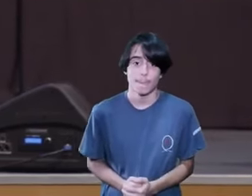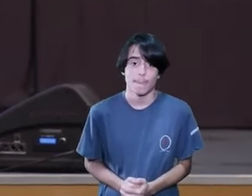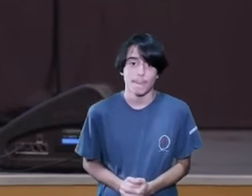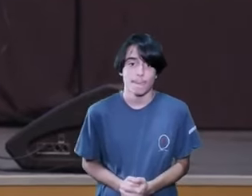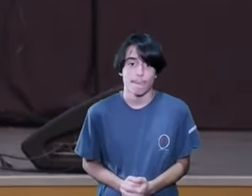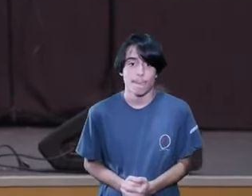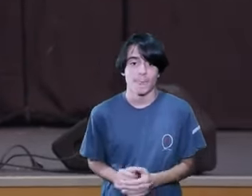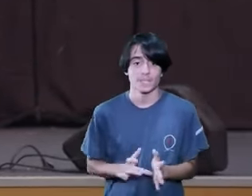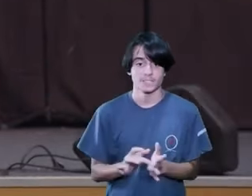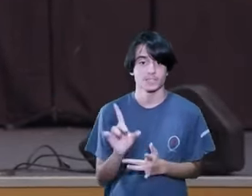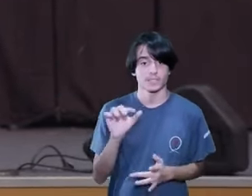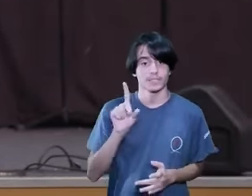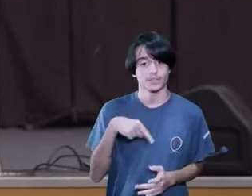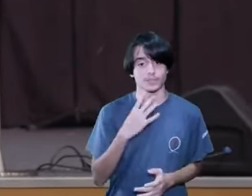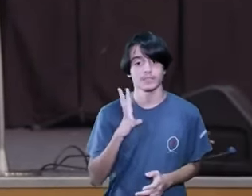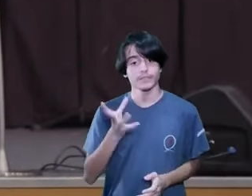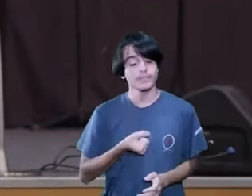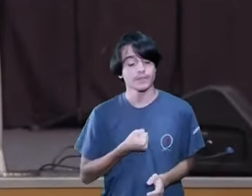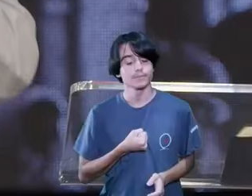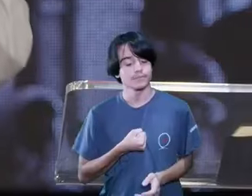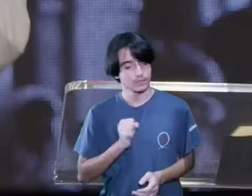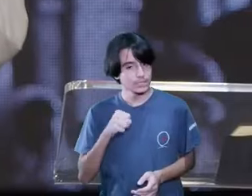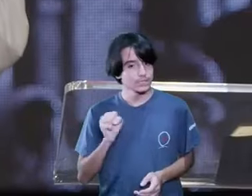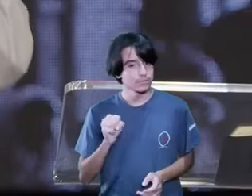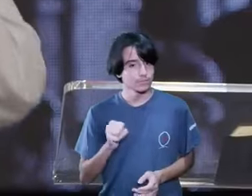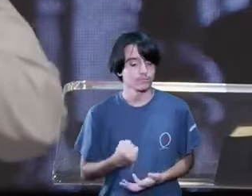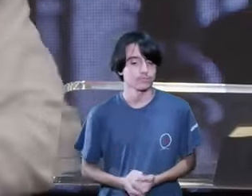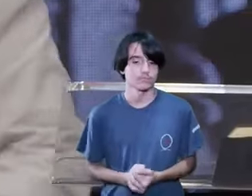Jesus é o nosso Salvador, sim ou não?